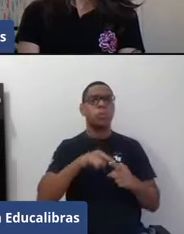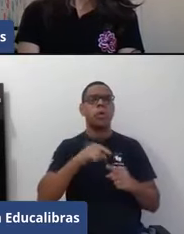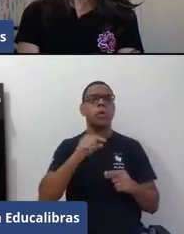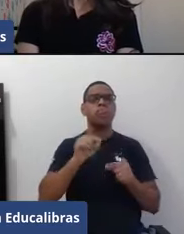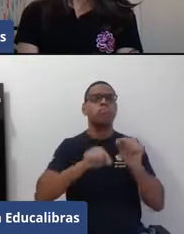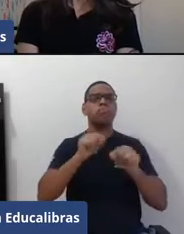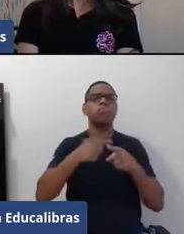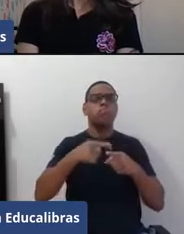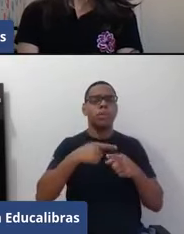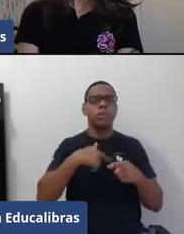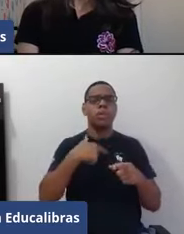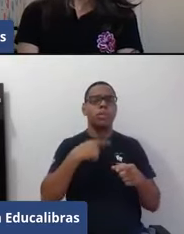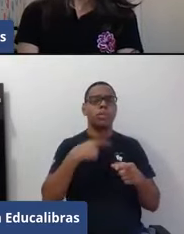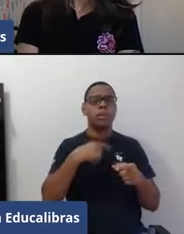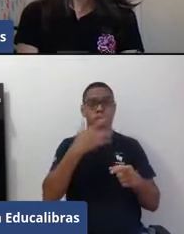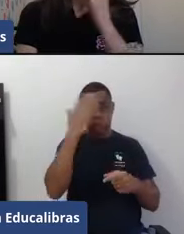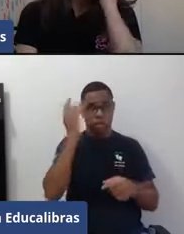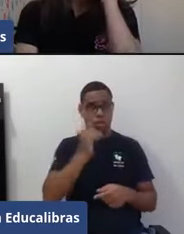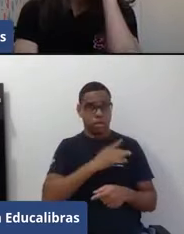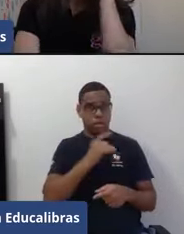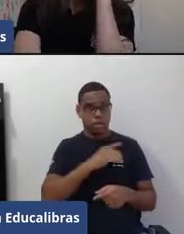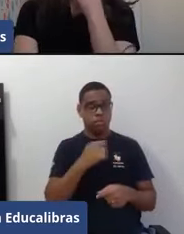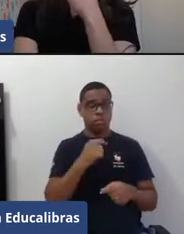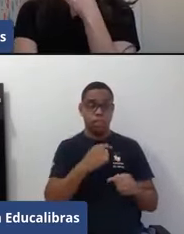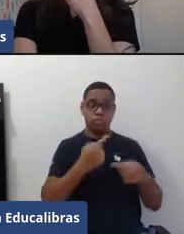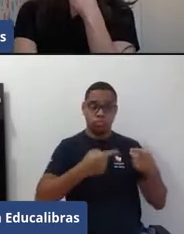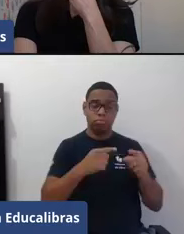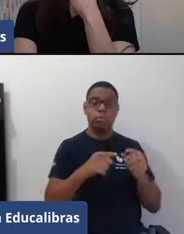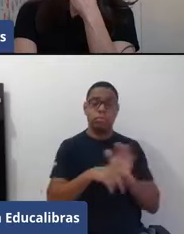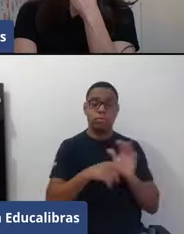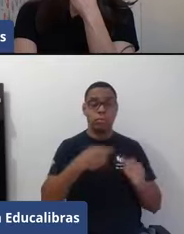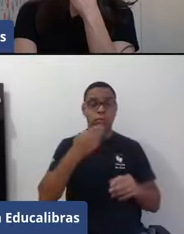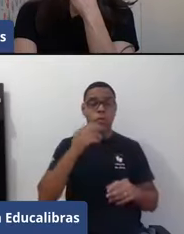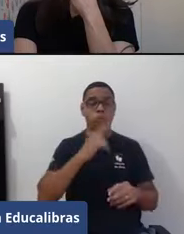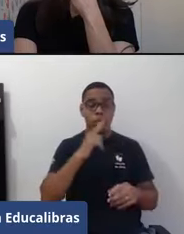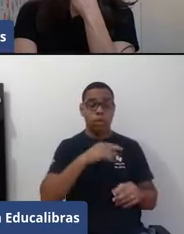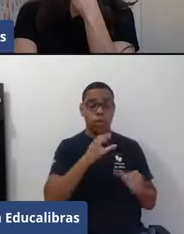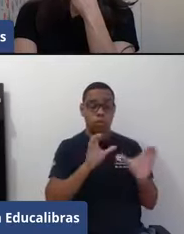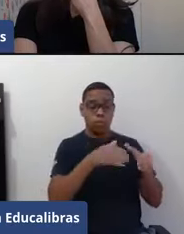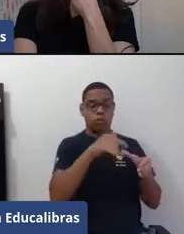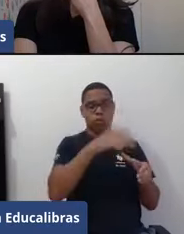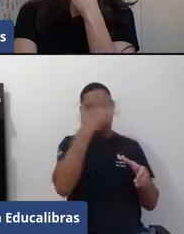de políticas públicas emergenciais para esse público.